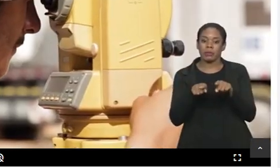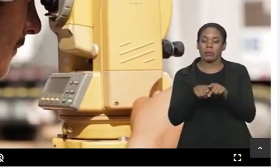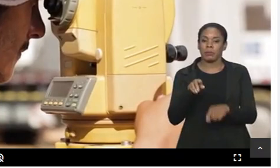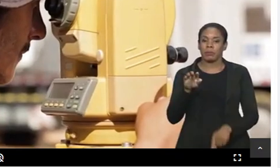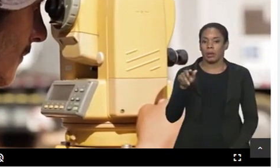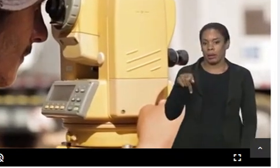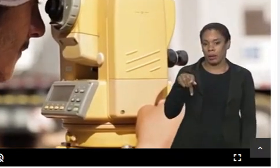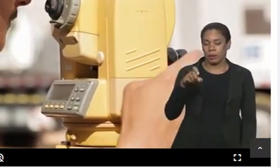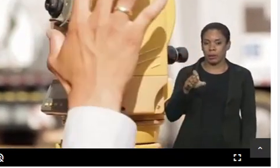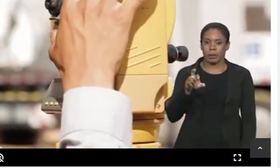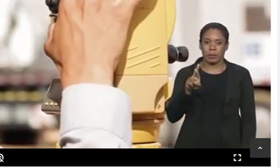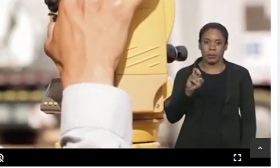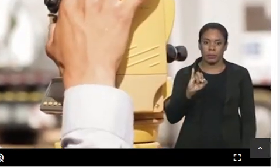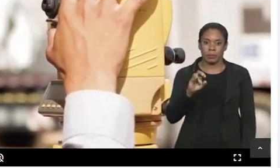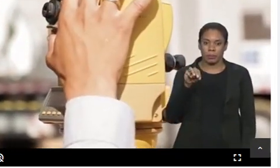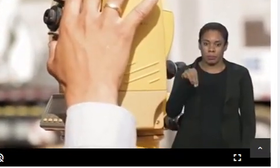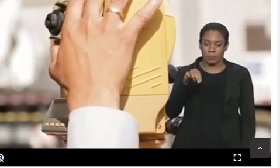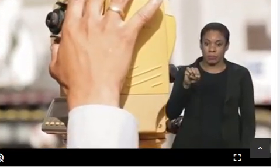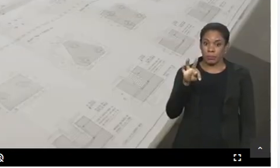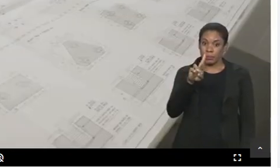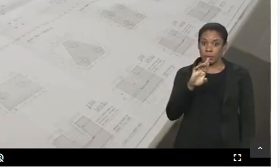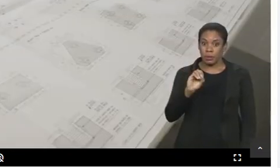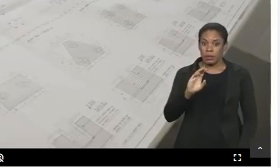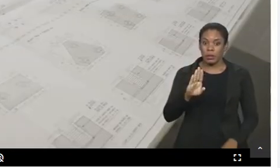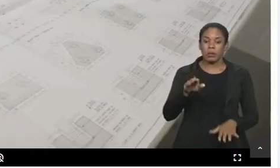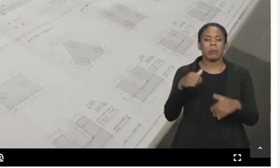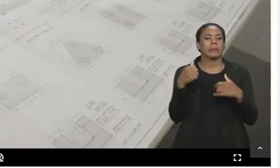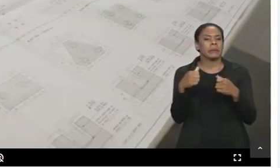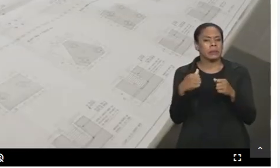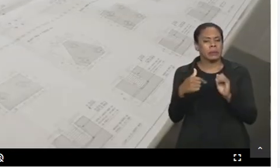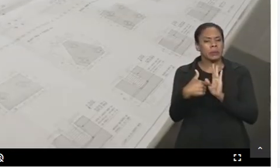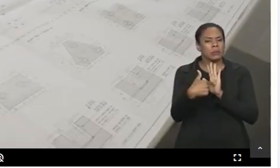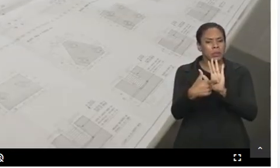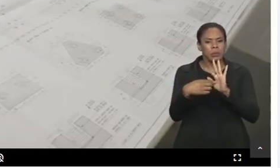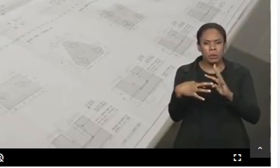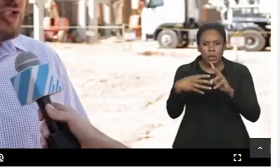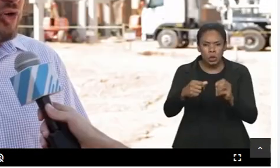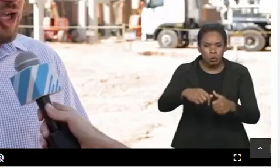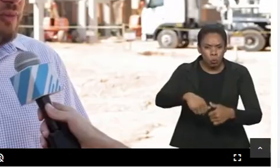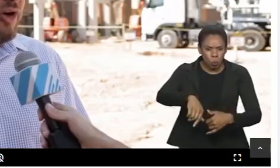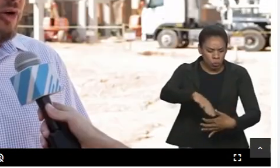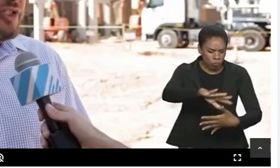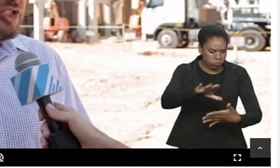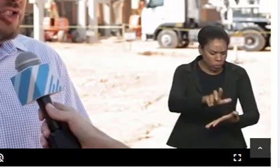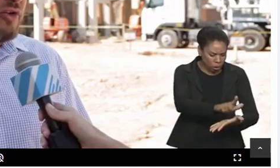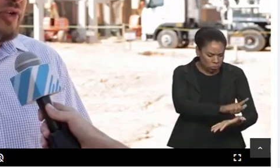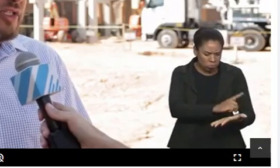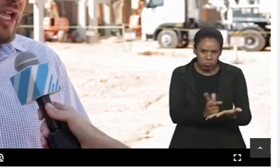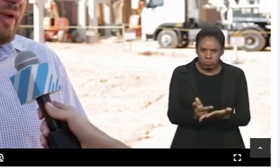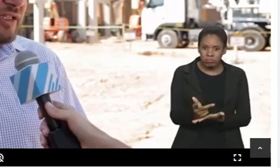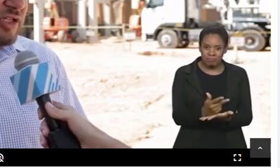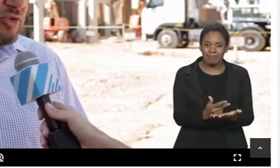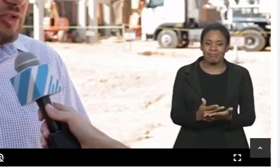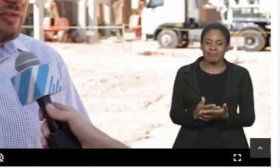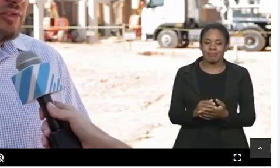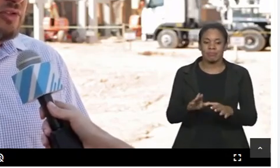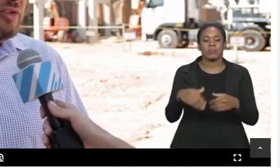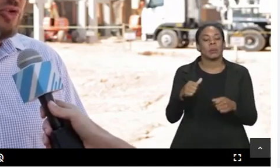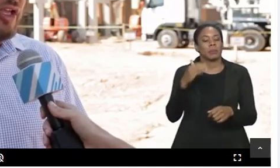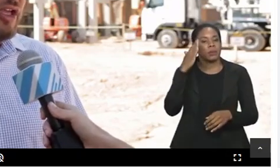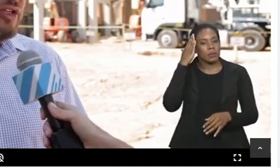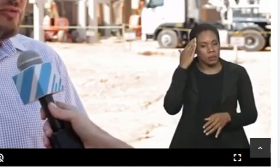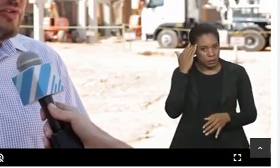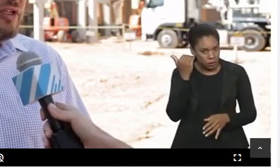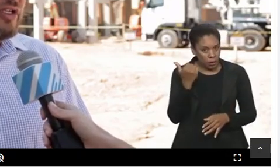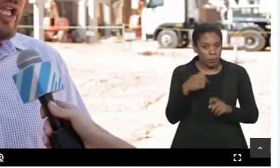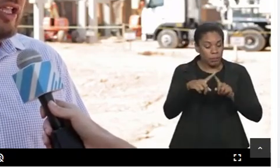relevo que são representadas graficamente nas plantas topográficas. Antes de locar uma obra, a gente tem que conhecer a matrícula